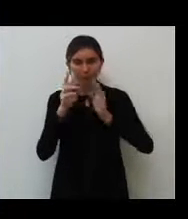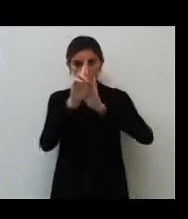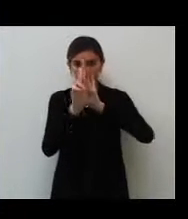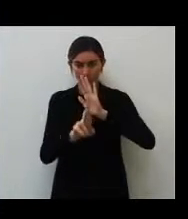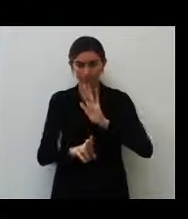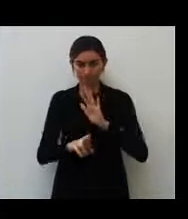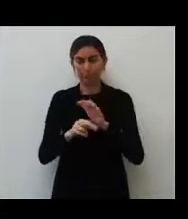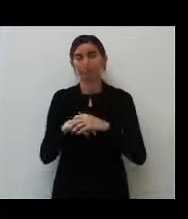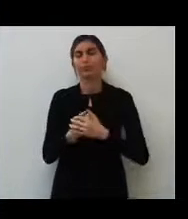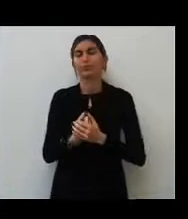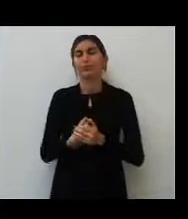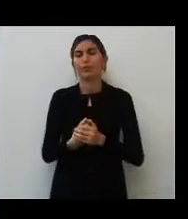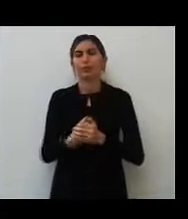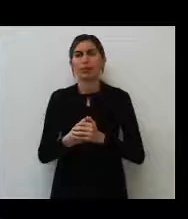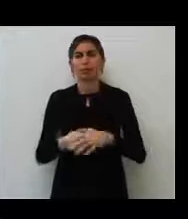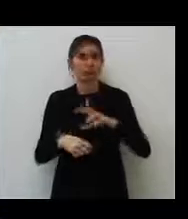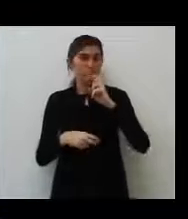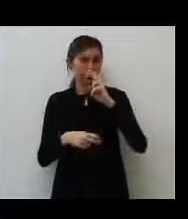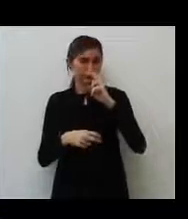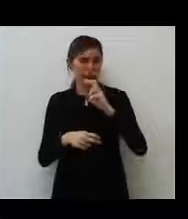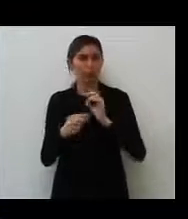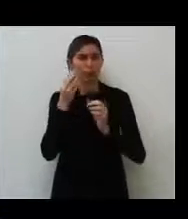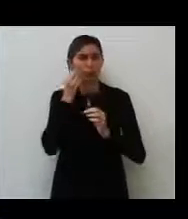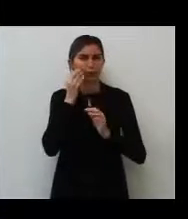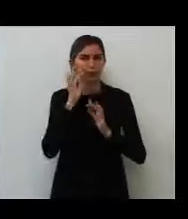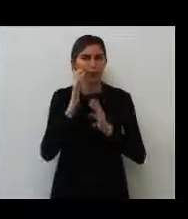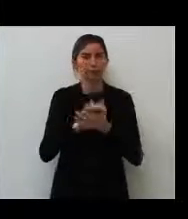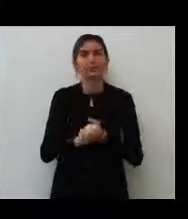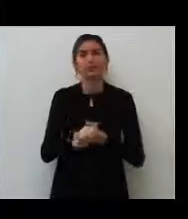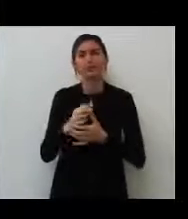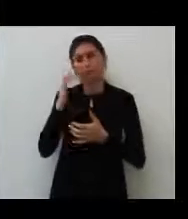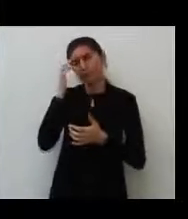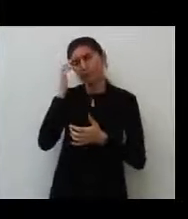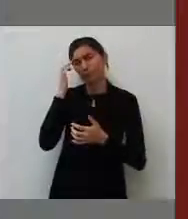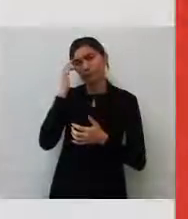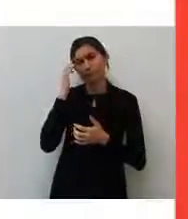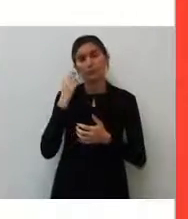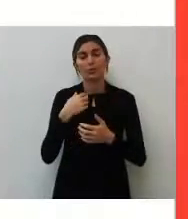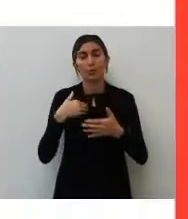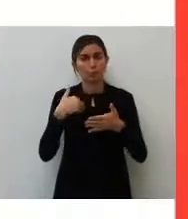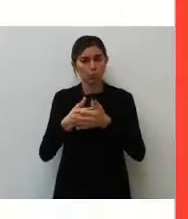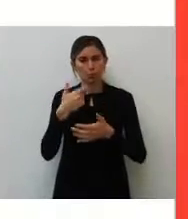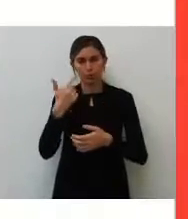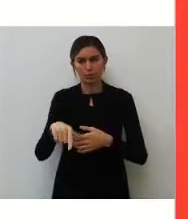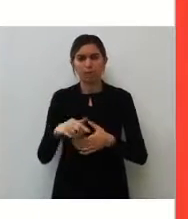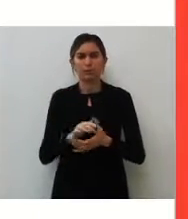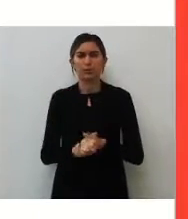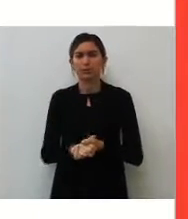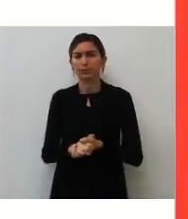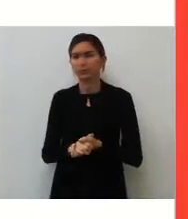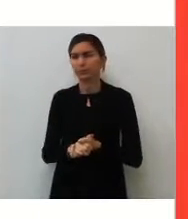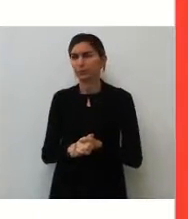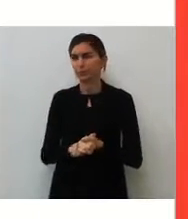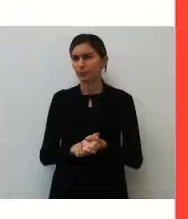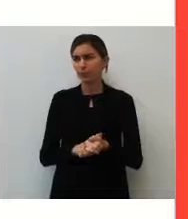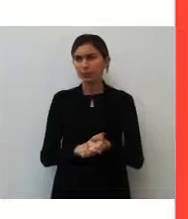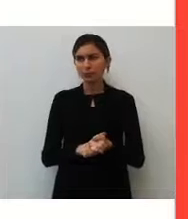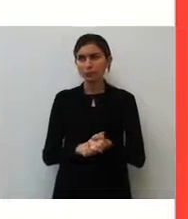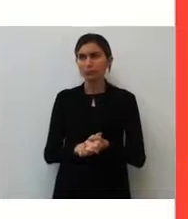as questões eu ver coloquei cinco questões você não me engana não dá uma olhada vamos ver próximo à questão